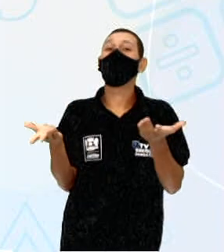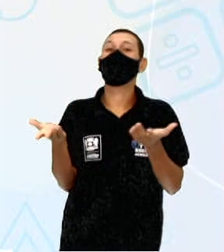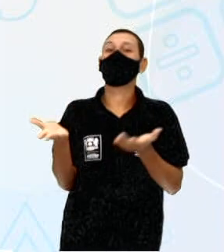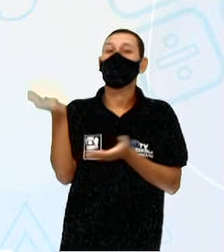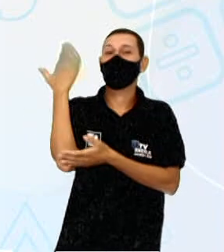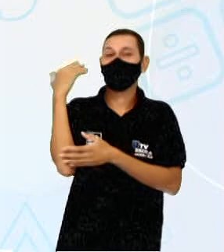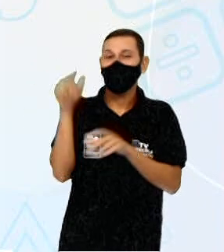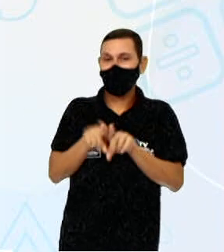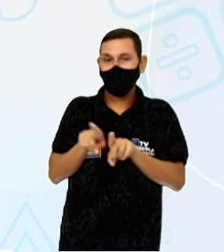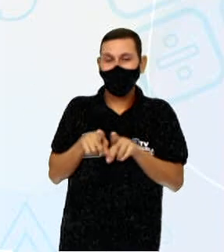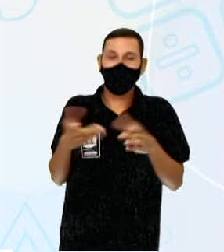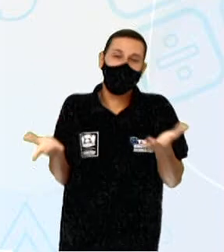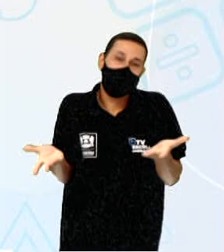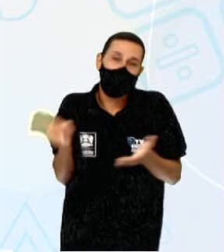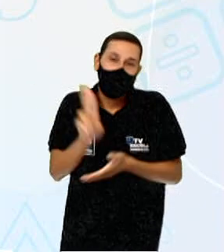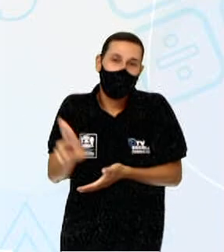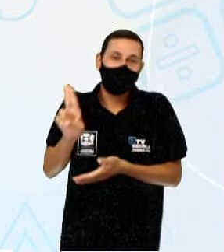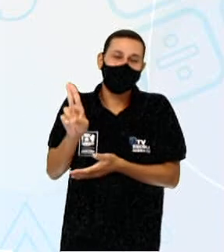gente?